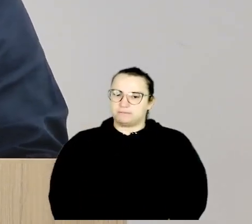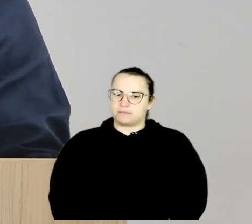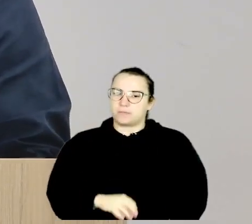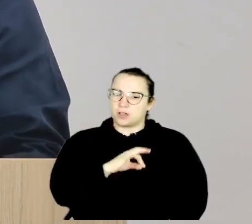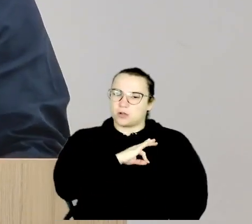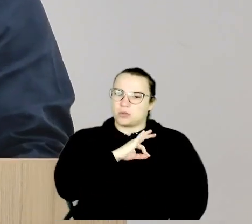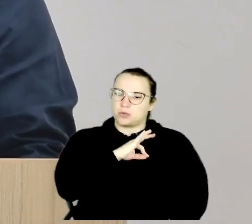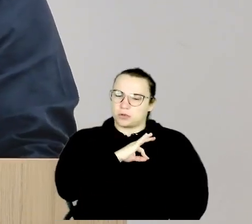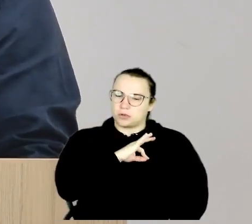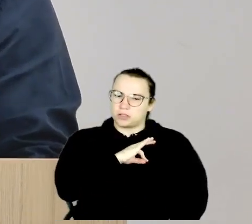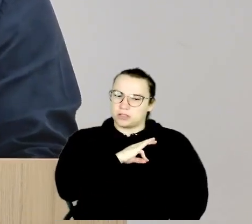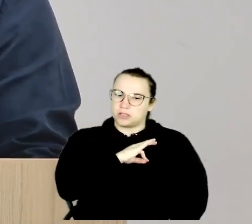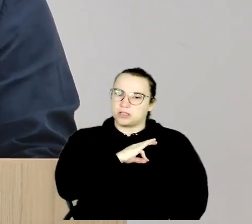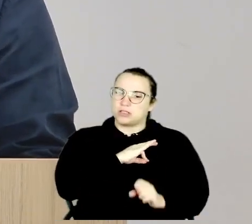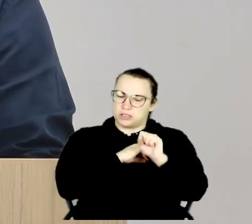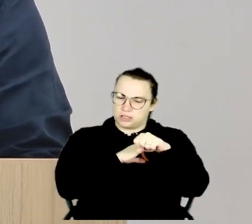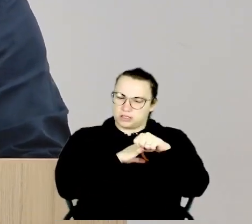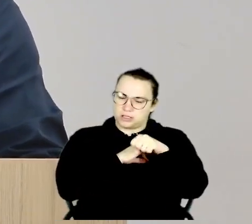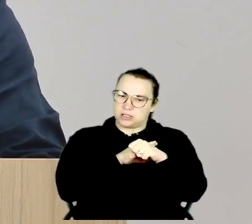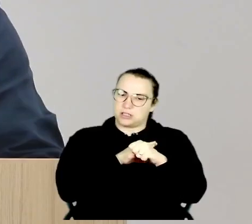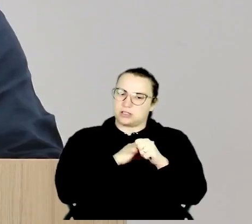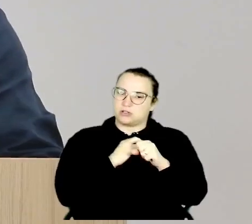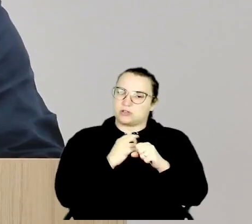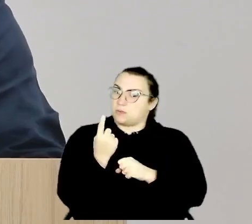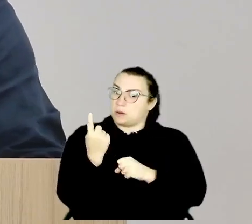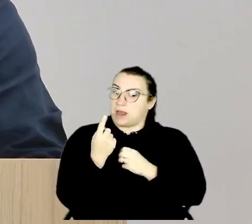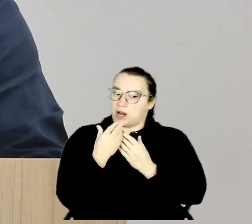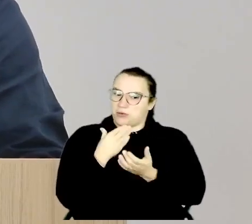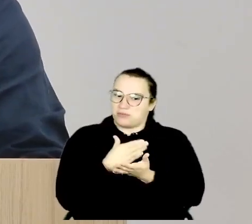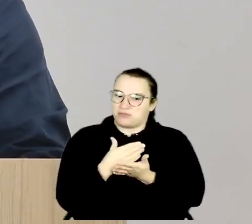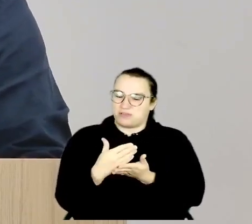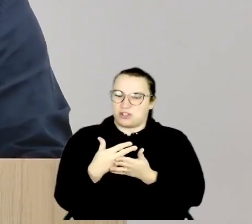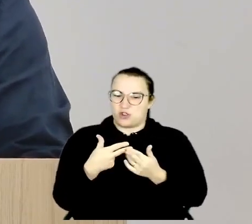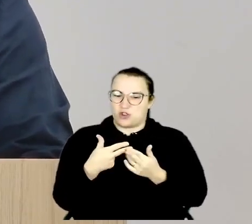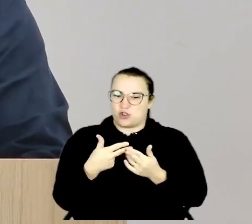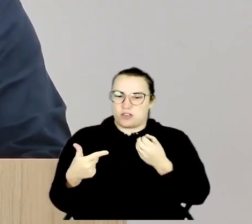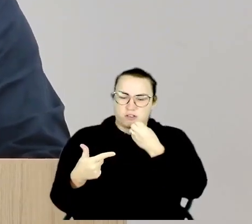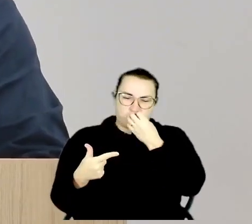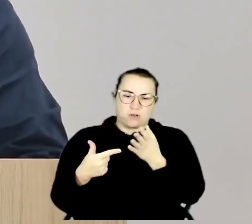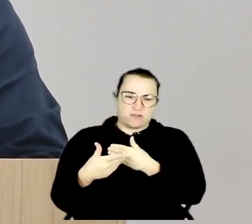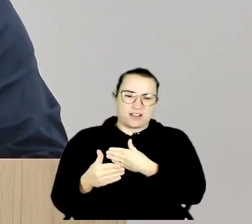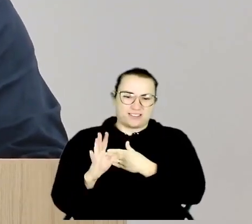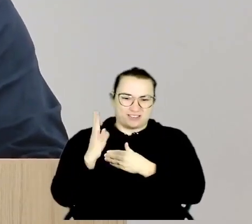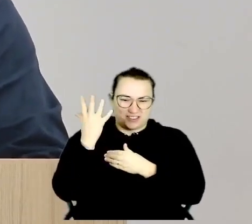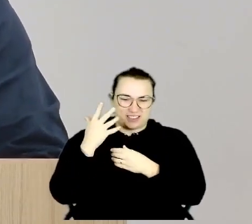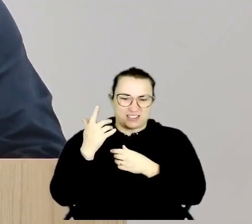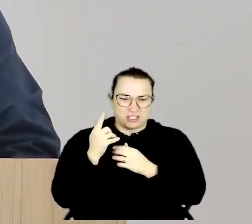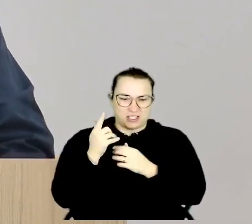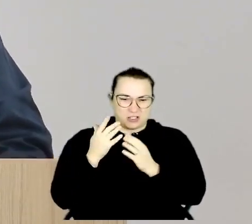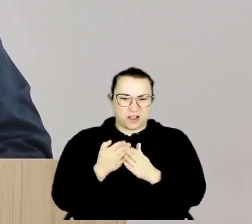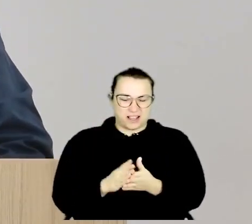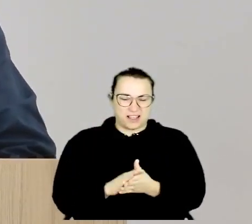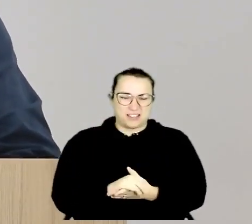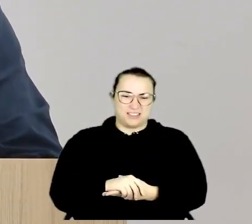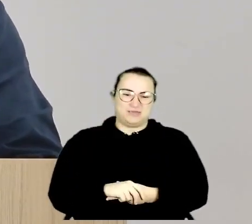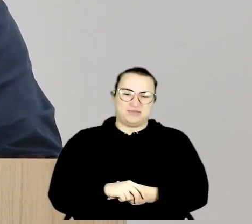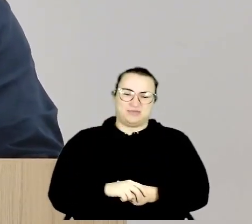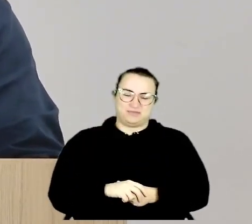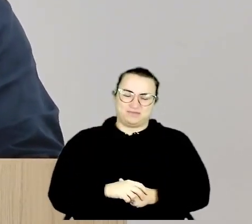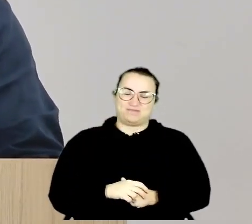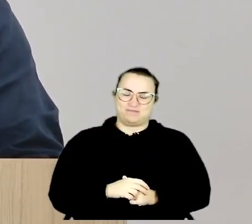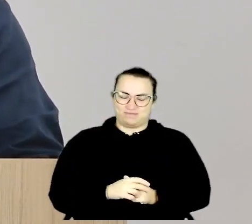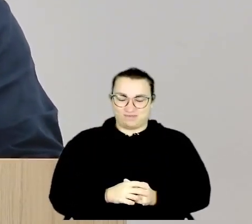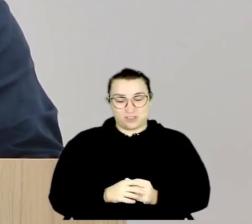polícia científica então enfim isso aqui é o primeiro start de muitas coisas boas que vai acontecer em Guaíra aqui na na nossa Fronteira isso é um